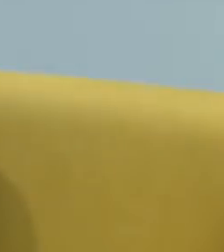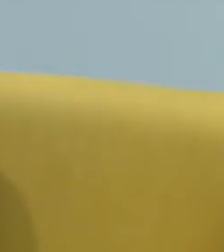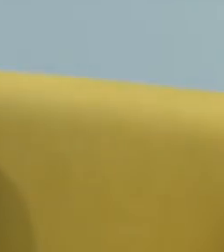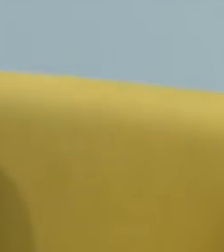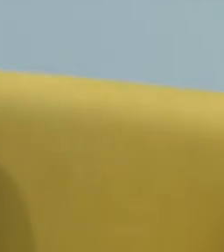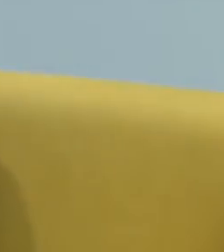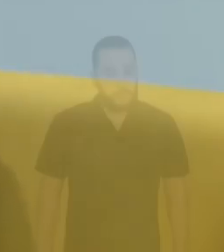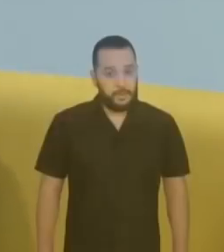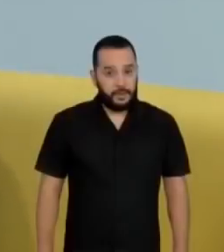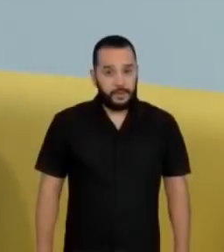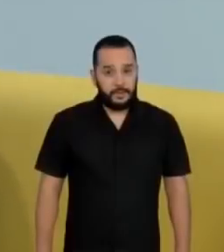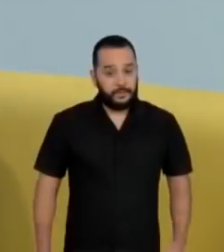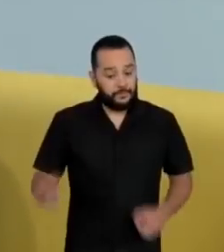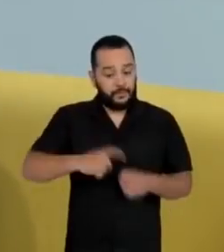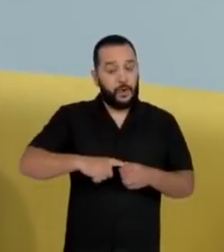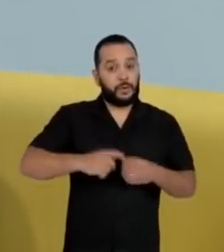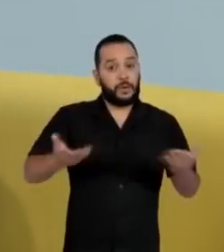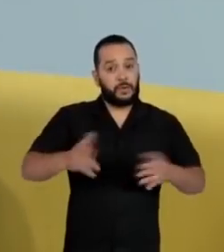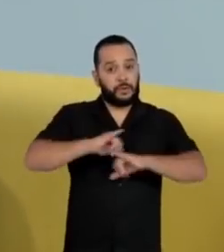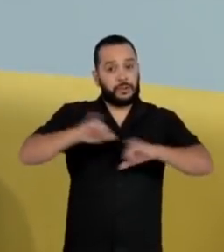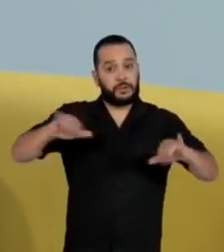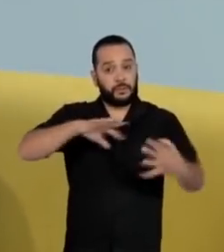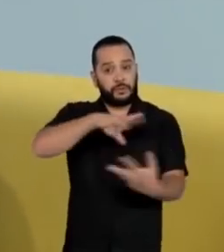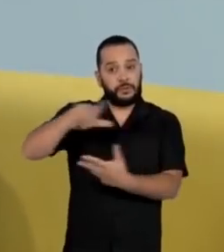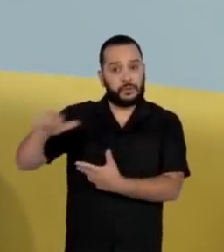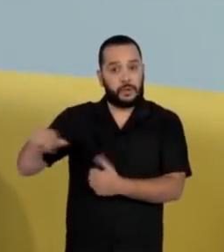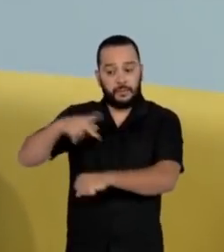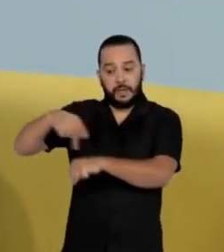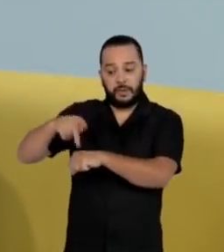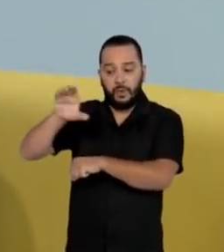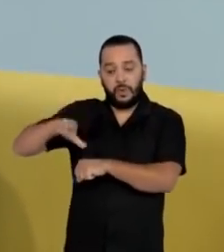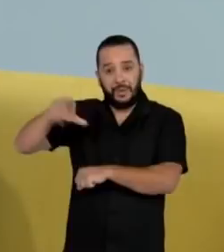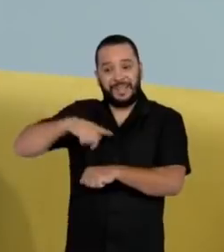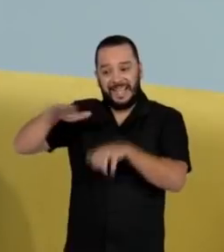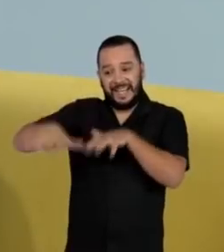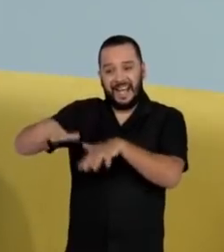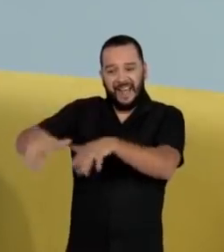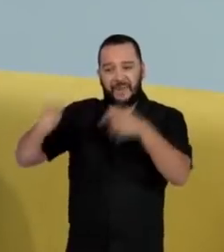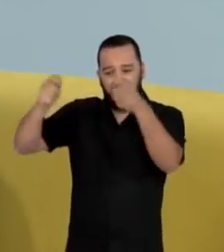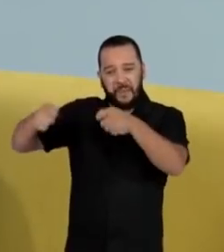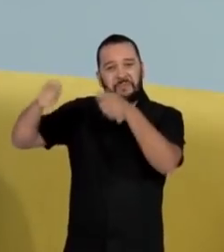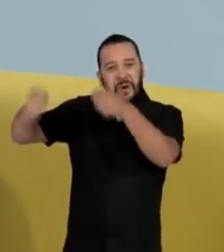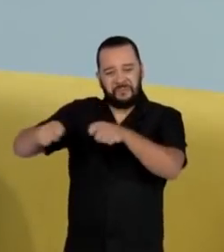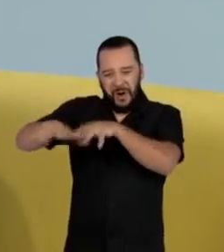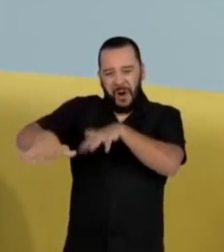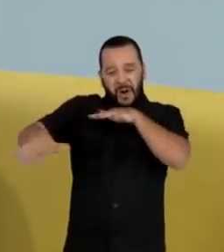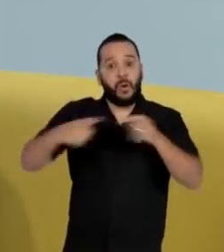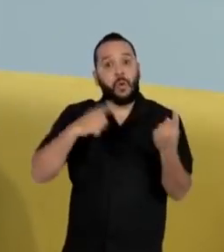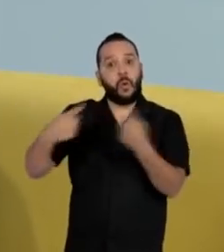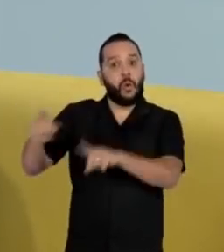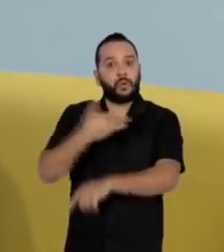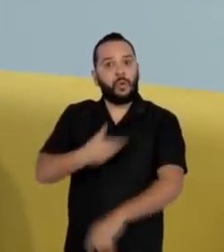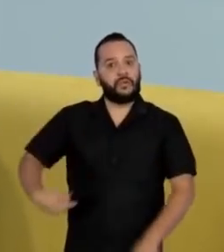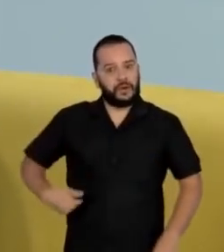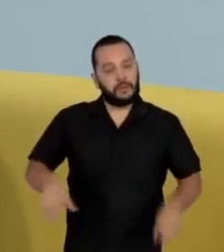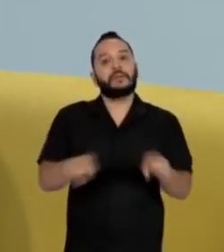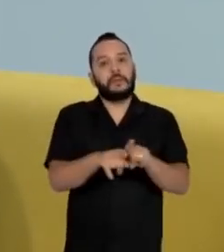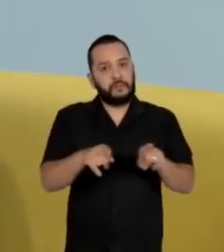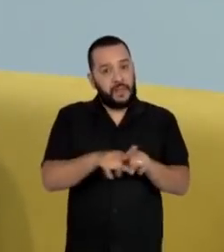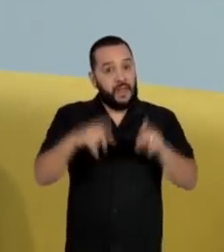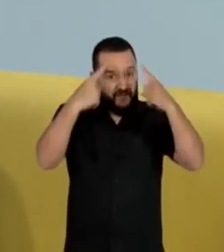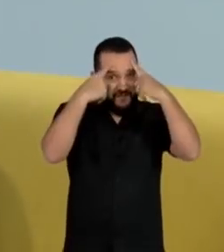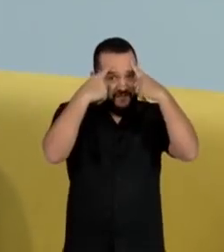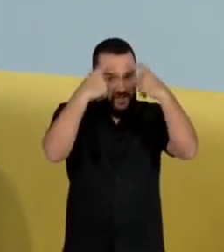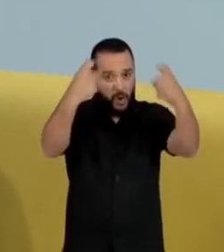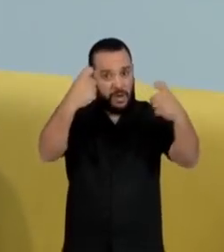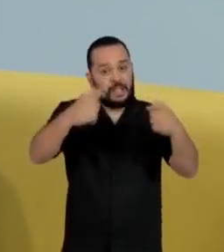De volta com as notícias internacionais, a Colômbia tem um dia de greve geral e grandes manifestações contra o governo. A violência volta às